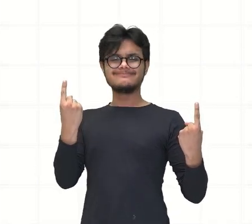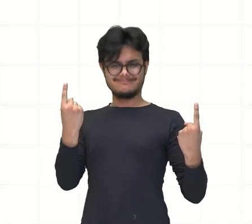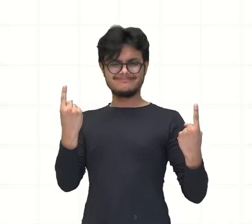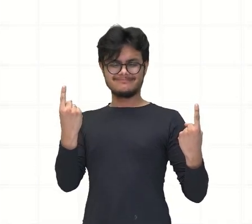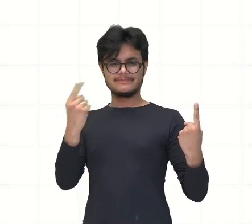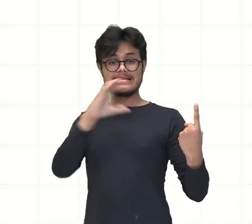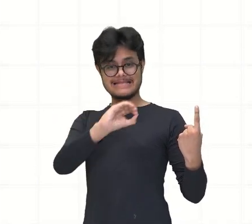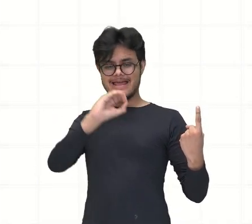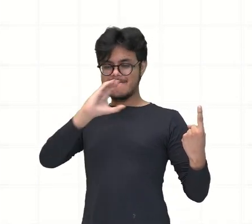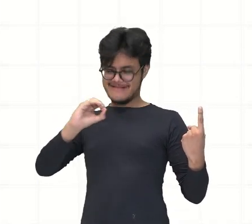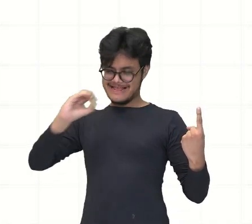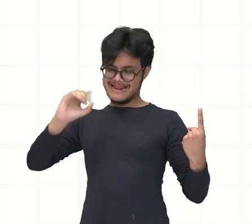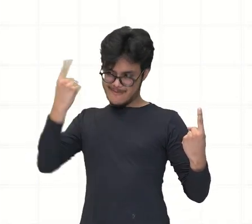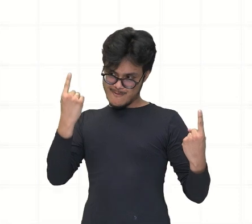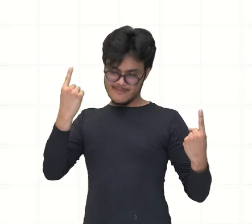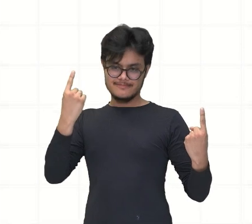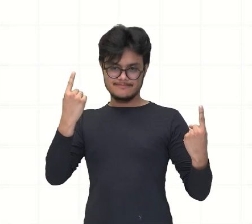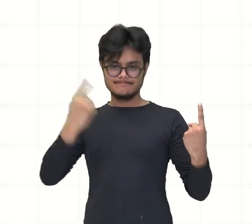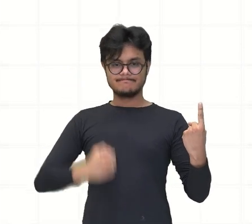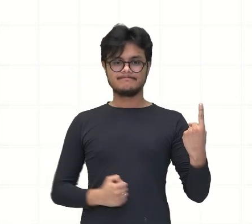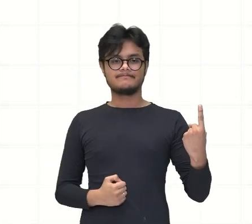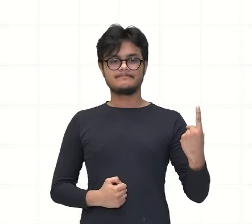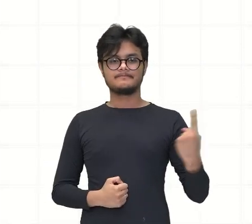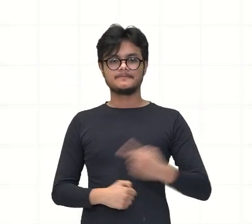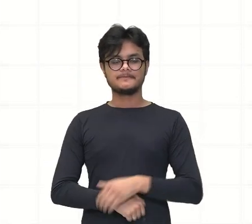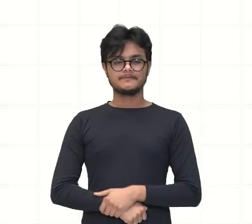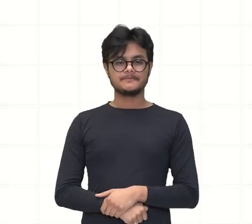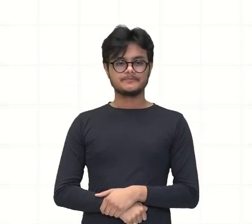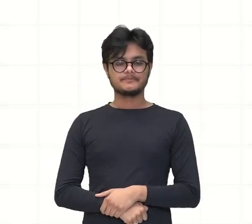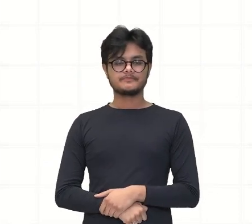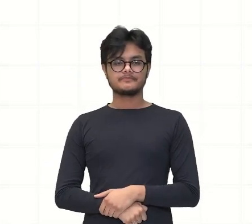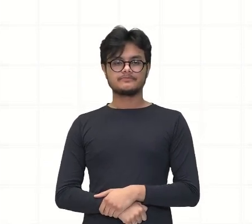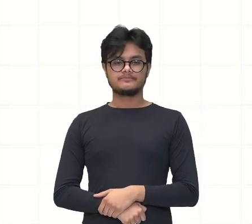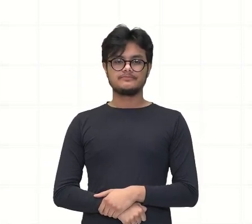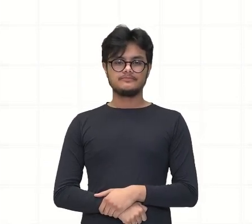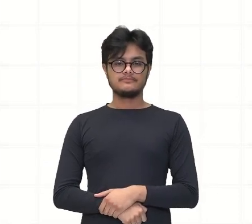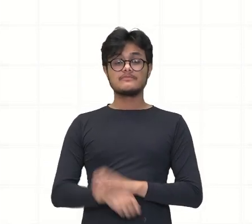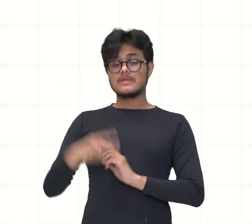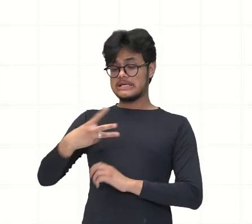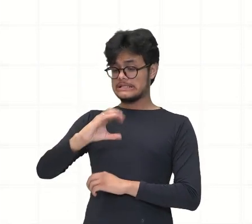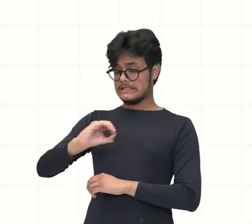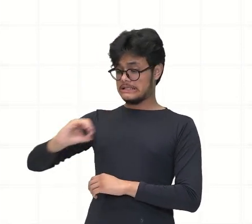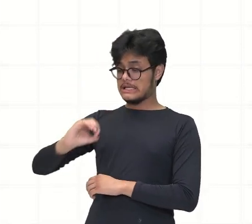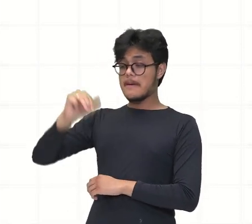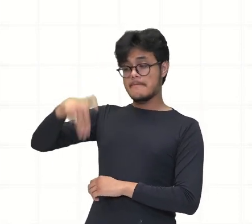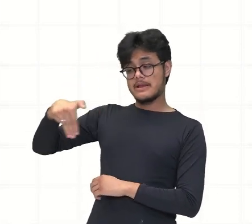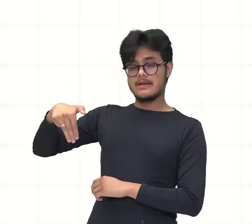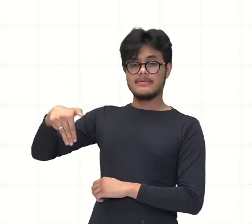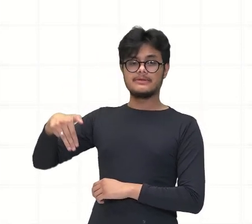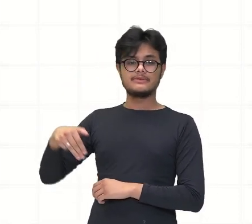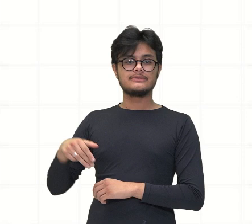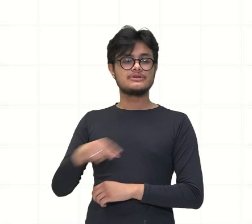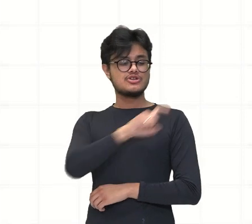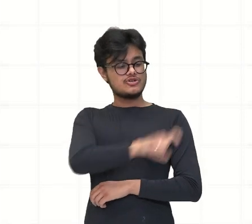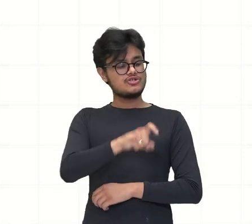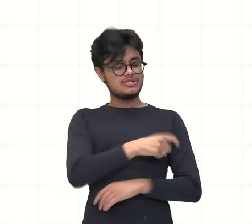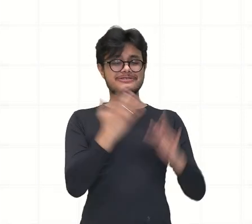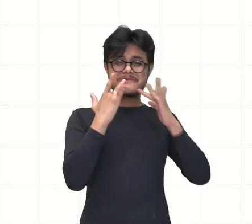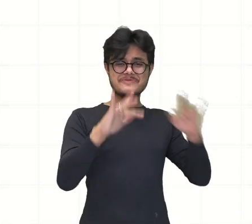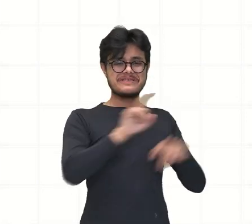a 0,01 milímetros. Então, 300 milímetros equivale a